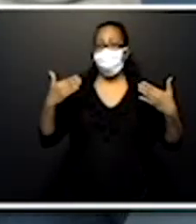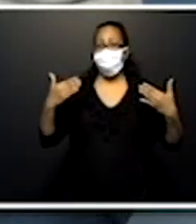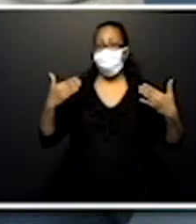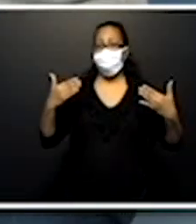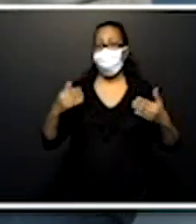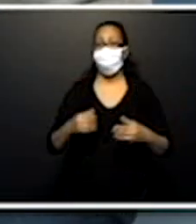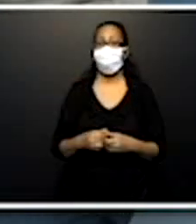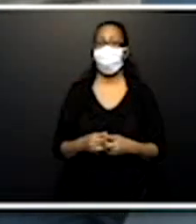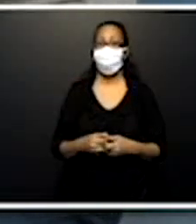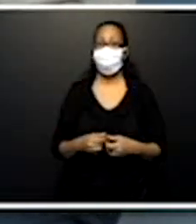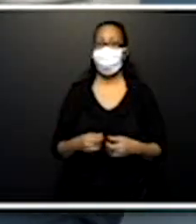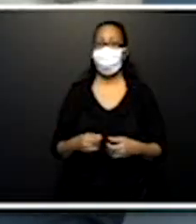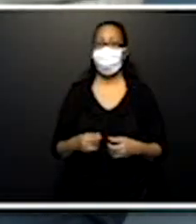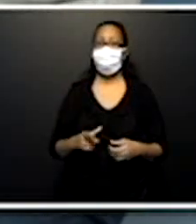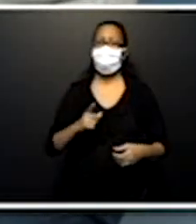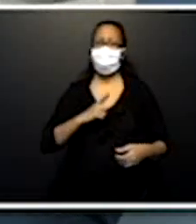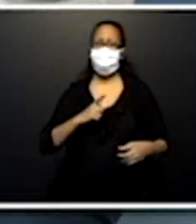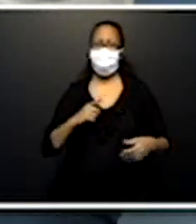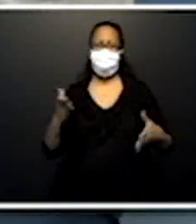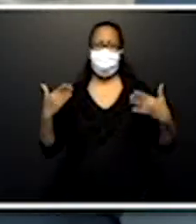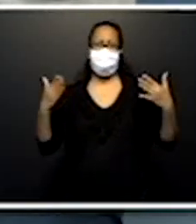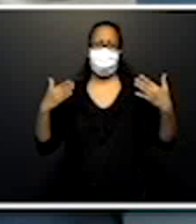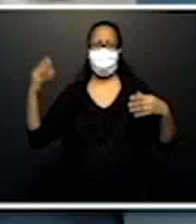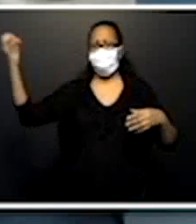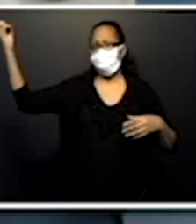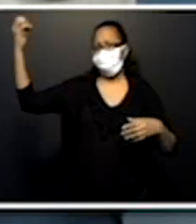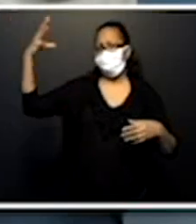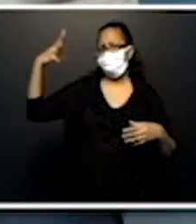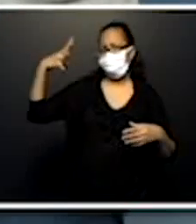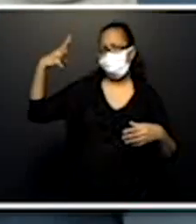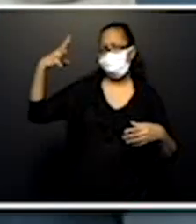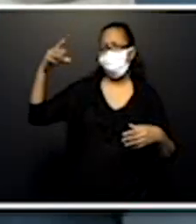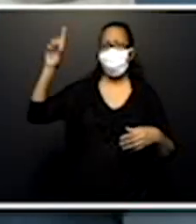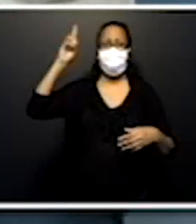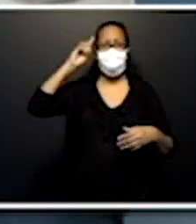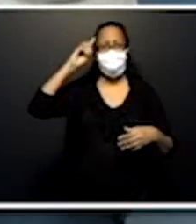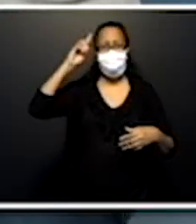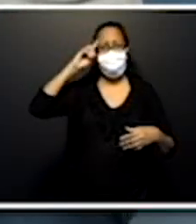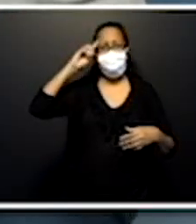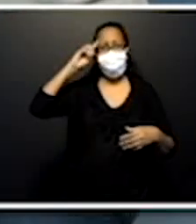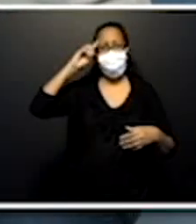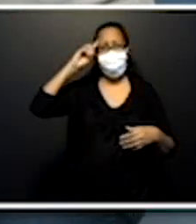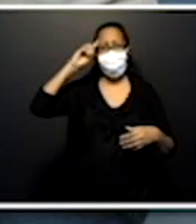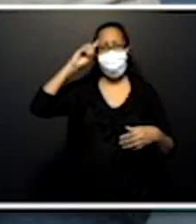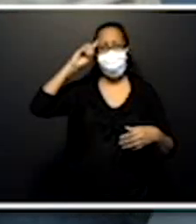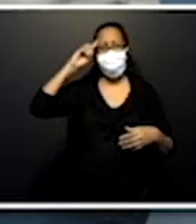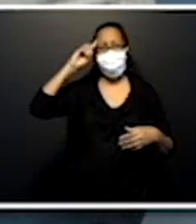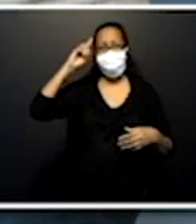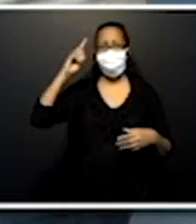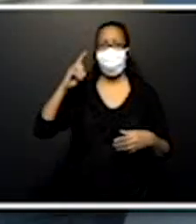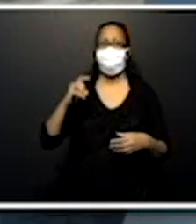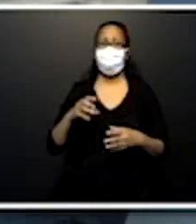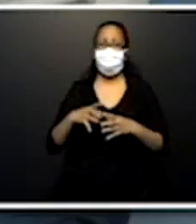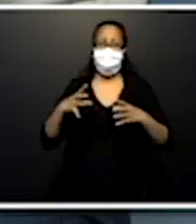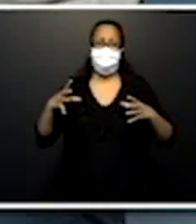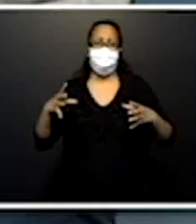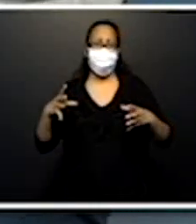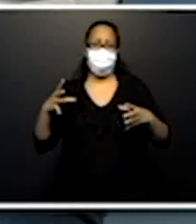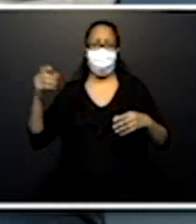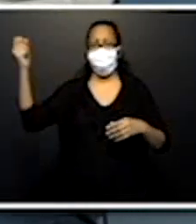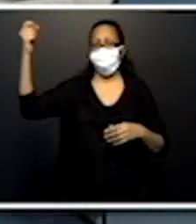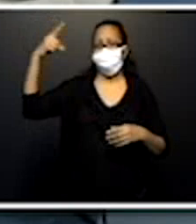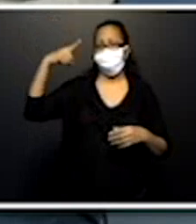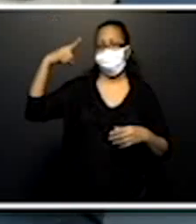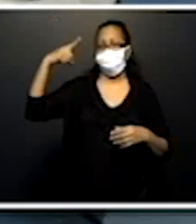aí maior quantidade de calor, de luz, que nós temos o dia, né? A maior duração do dia para